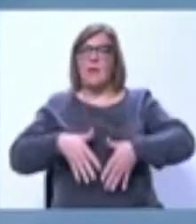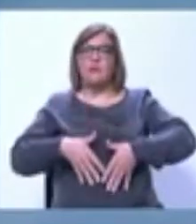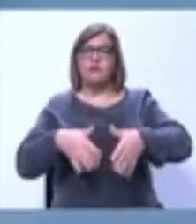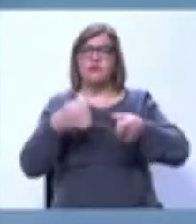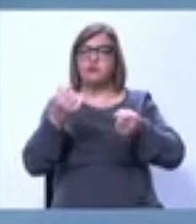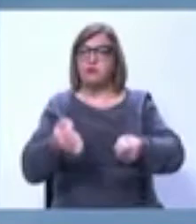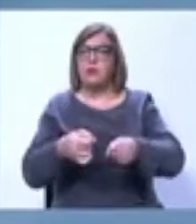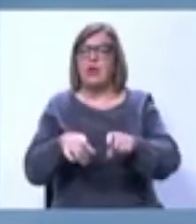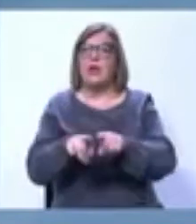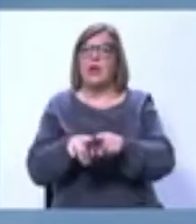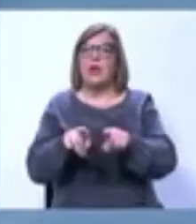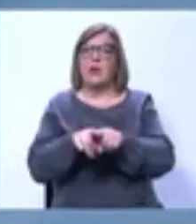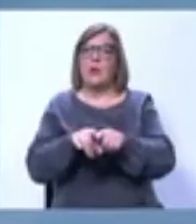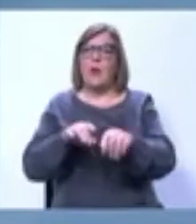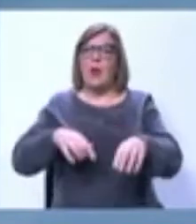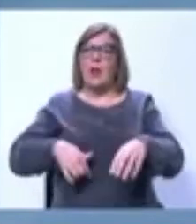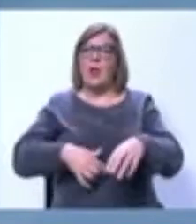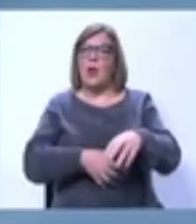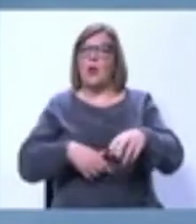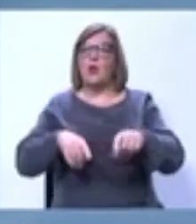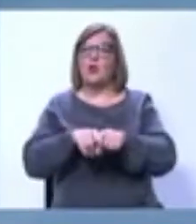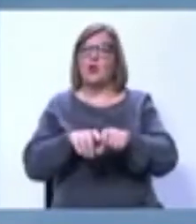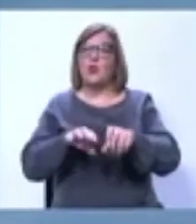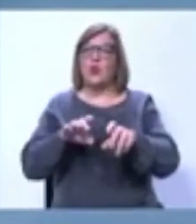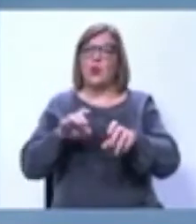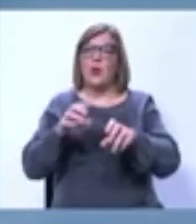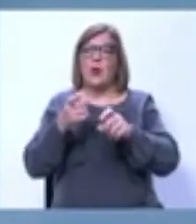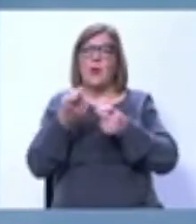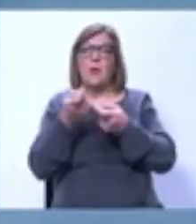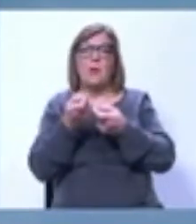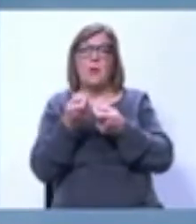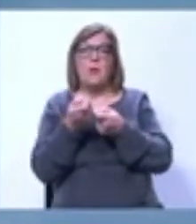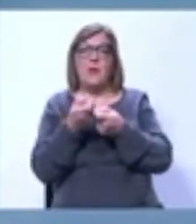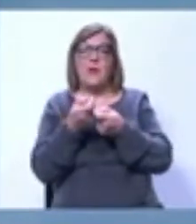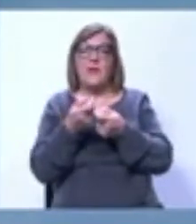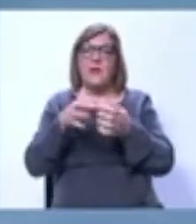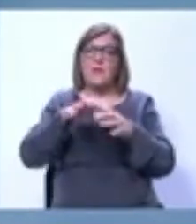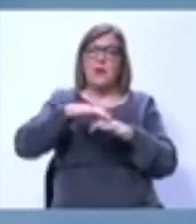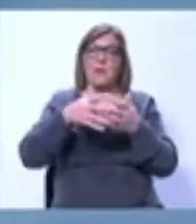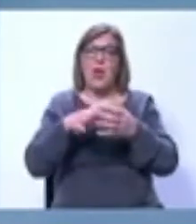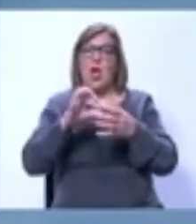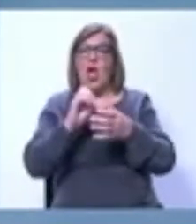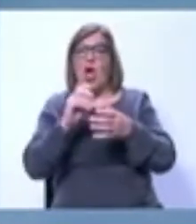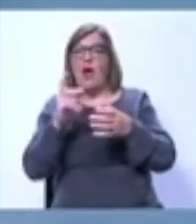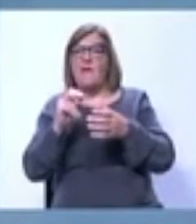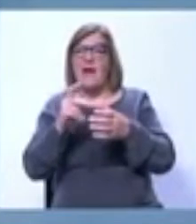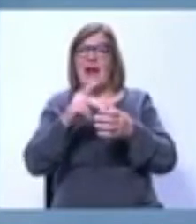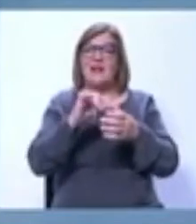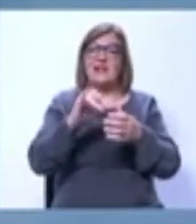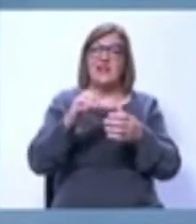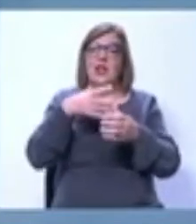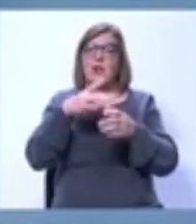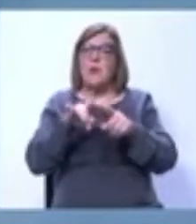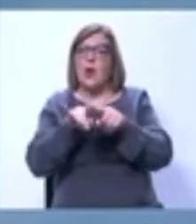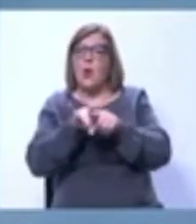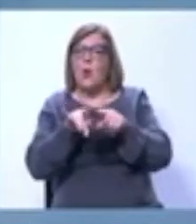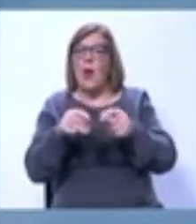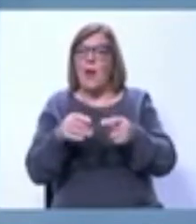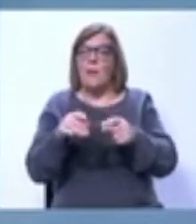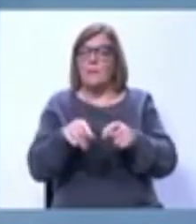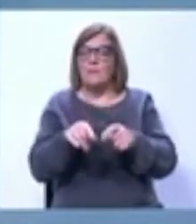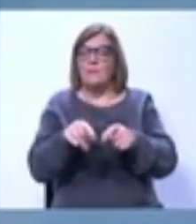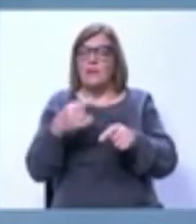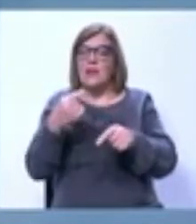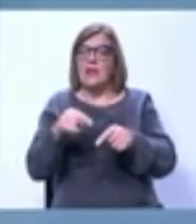porque causam distorção da anatomia as trompas ficam aderentes aos ovários o intestino e depois as trompas que